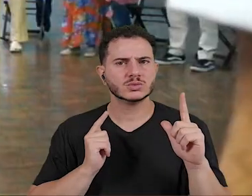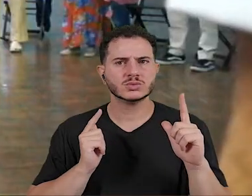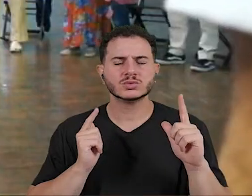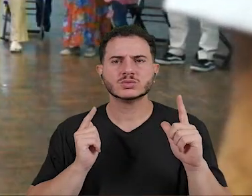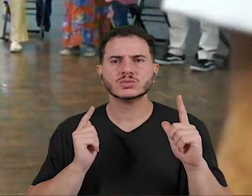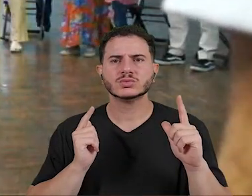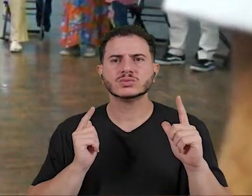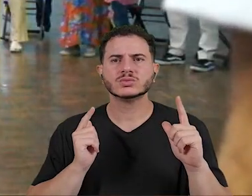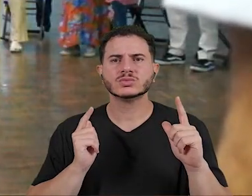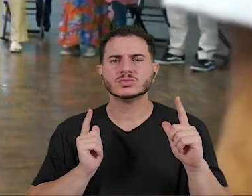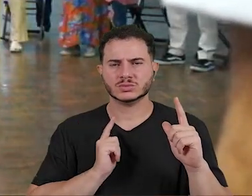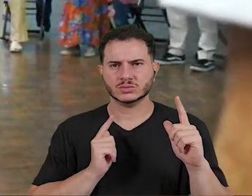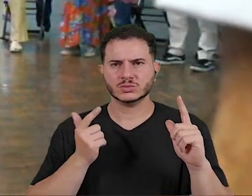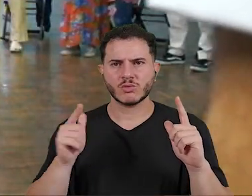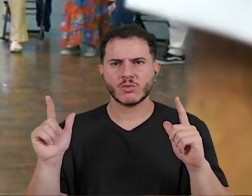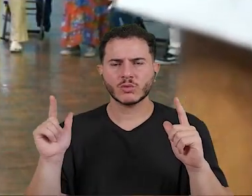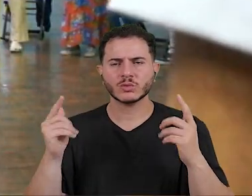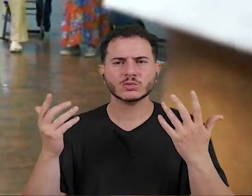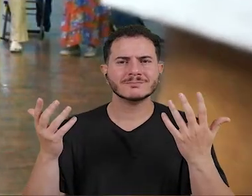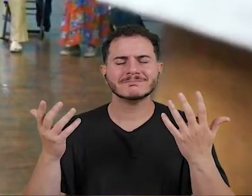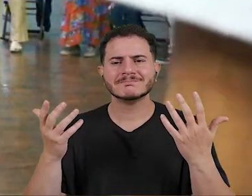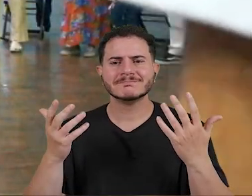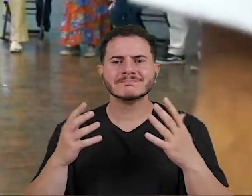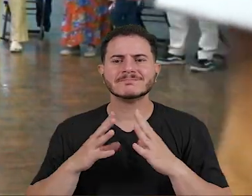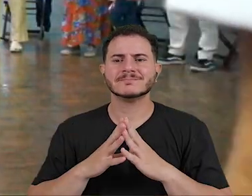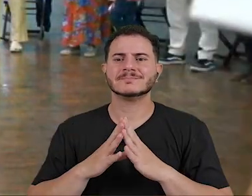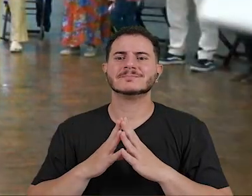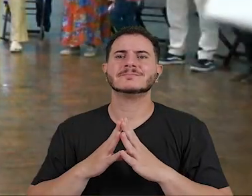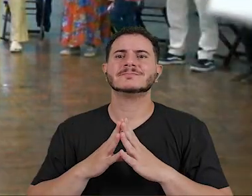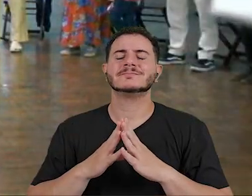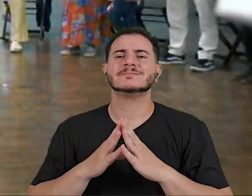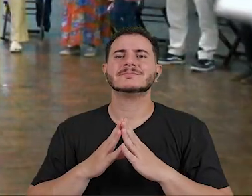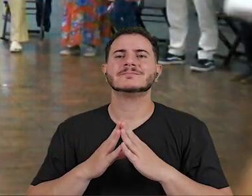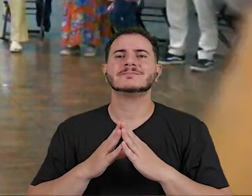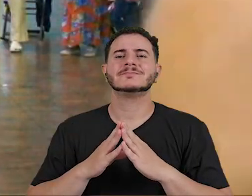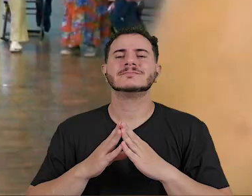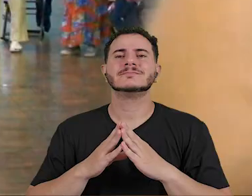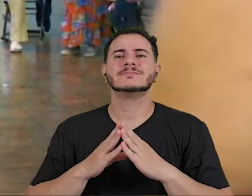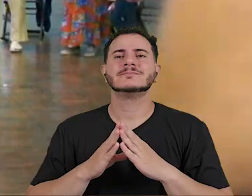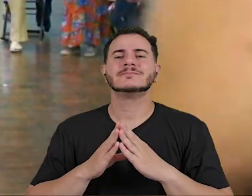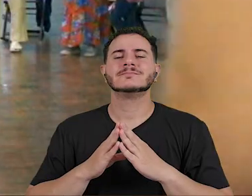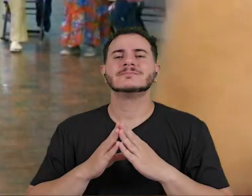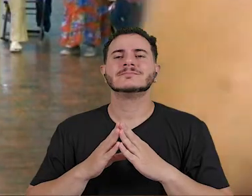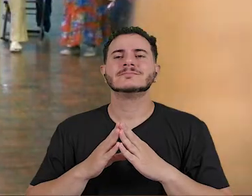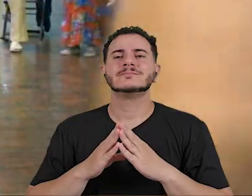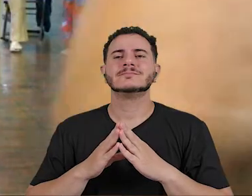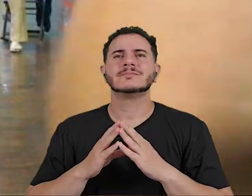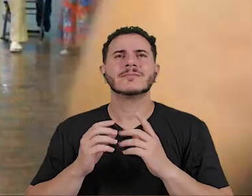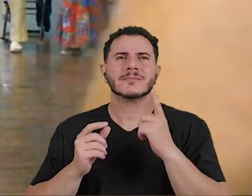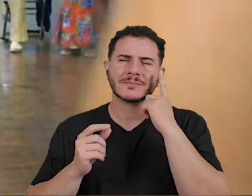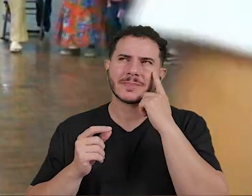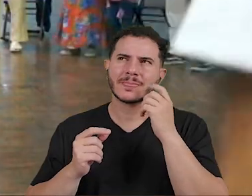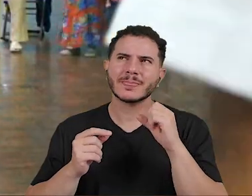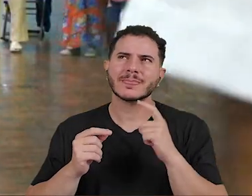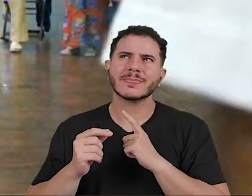Deus do céu, qual é? Tem tanta. A sua nova? Tem. Não.